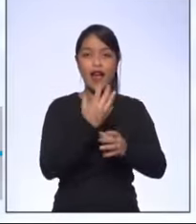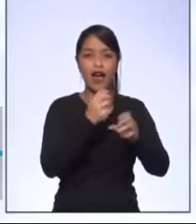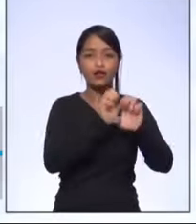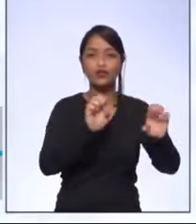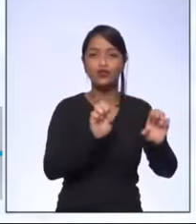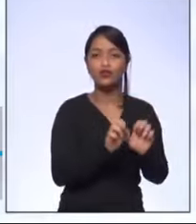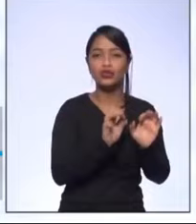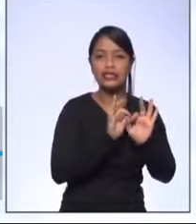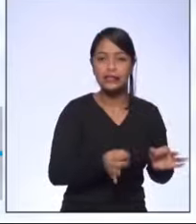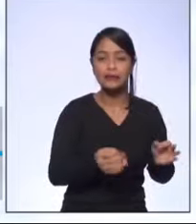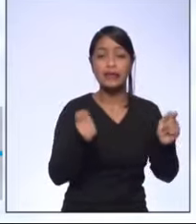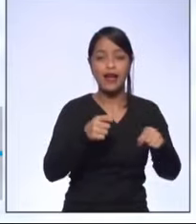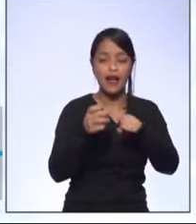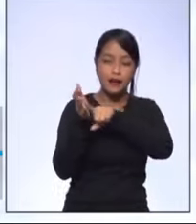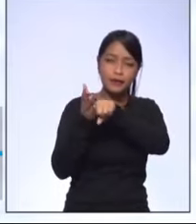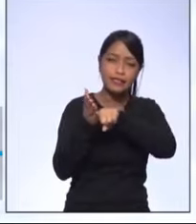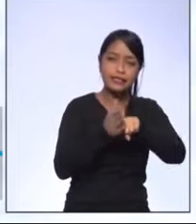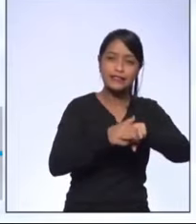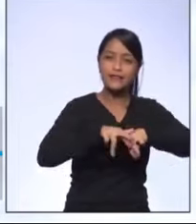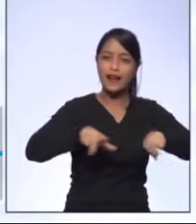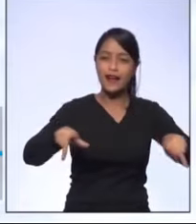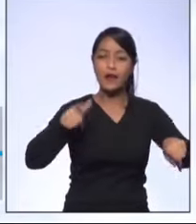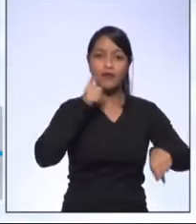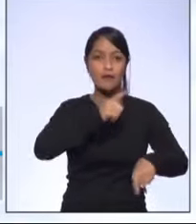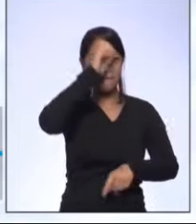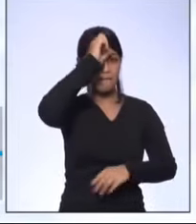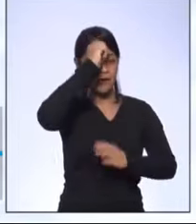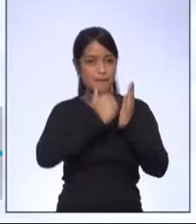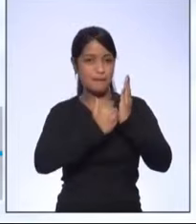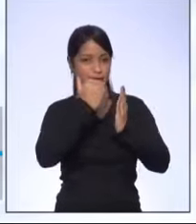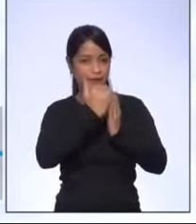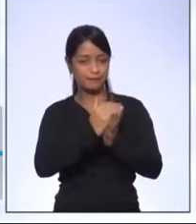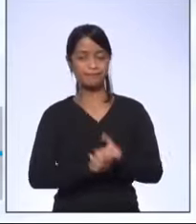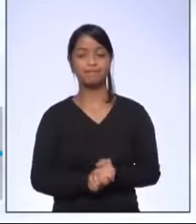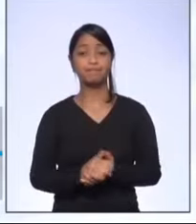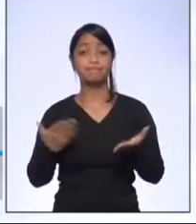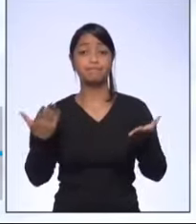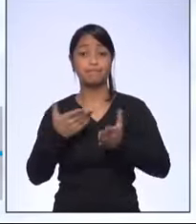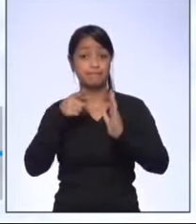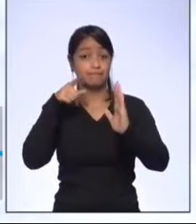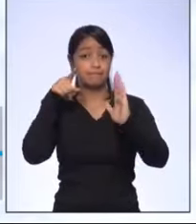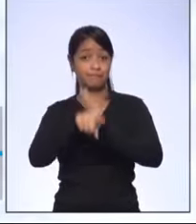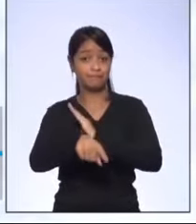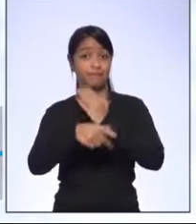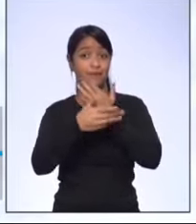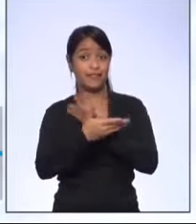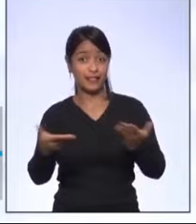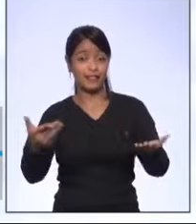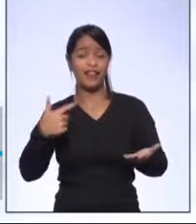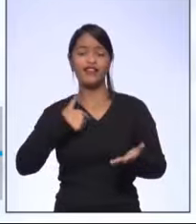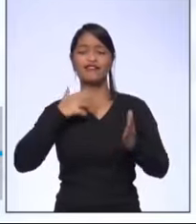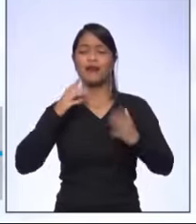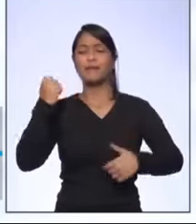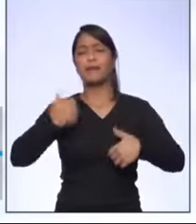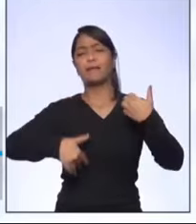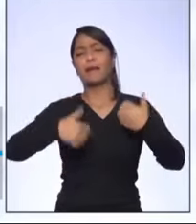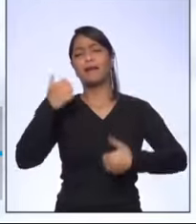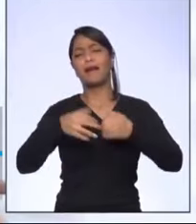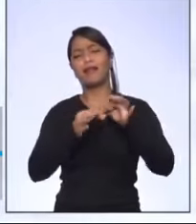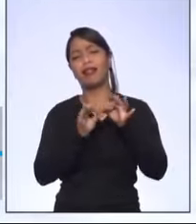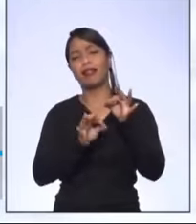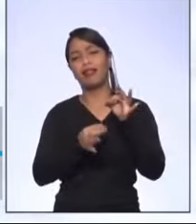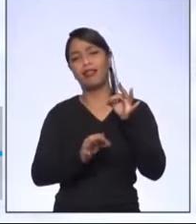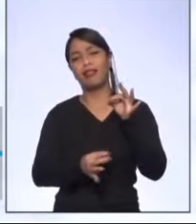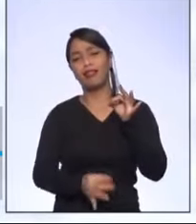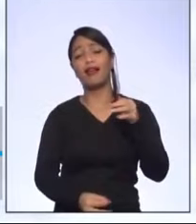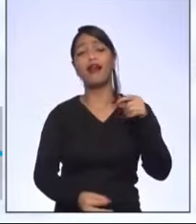para aprender. Né? Queridos, agora eu quero saber de vocês. O professor falou mais que o homem da cobra, né? Aí o professor Magno ainda